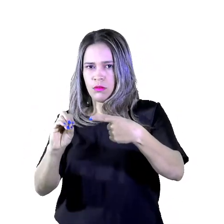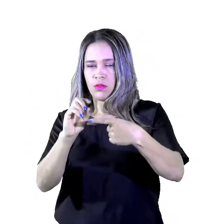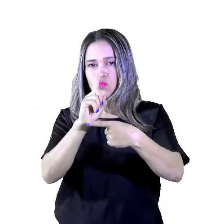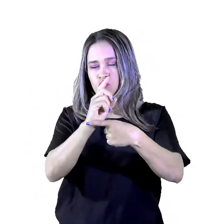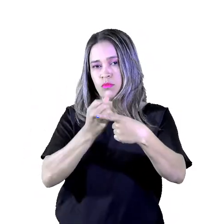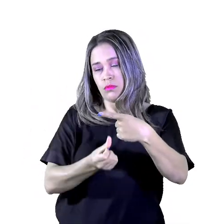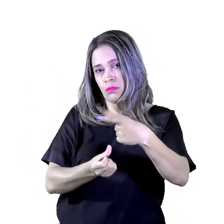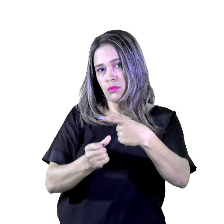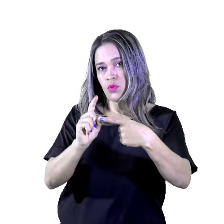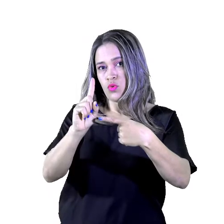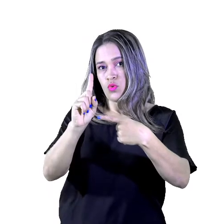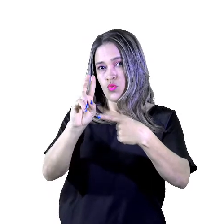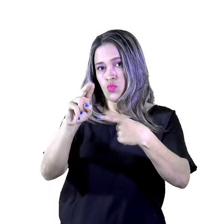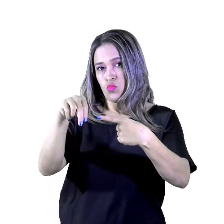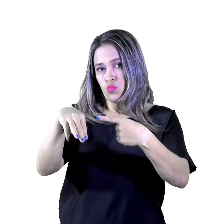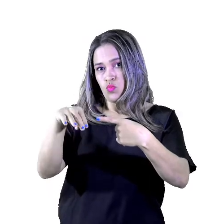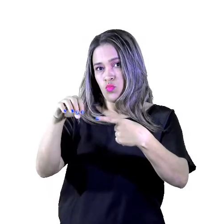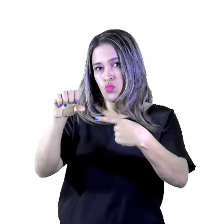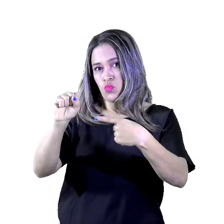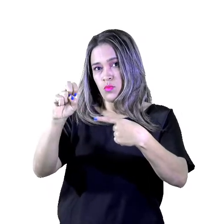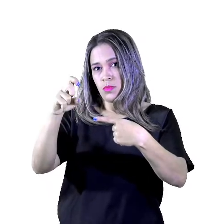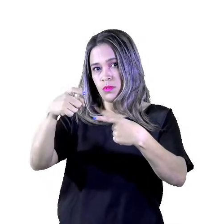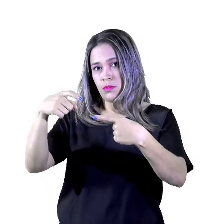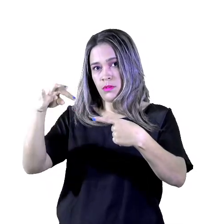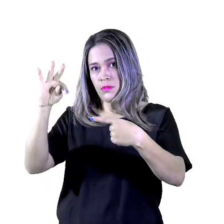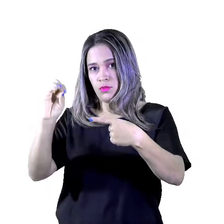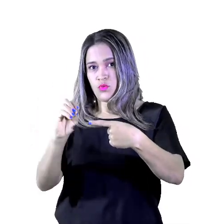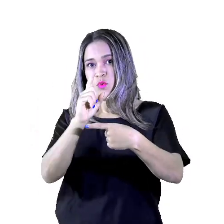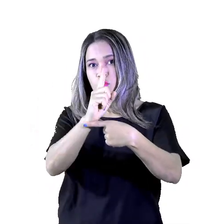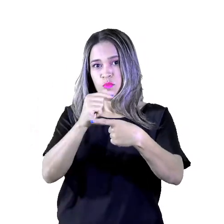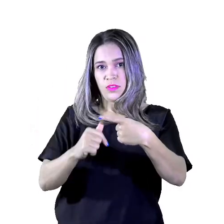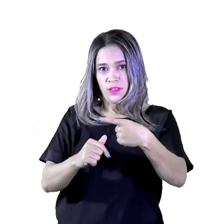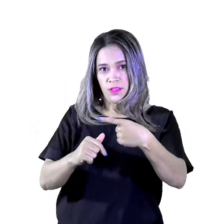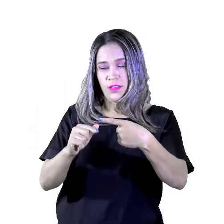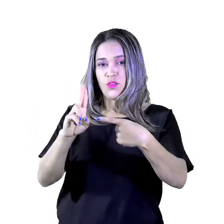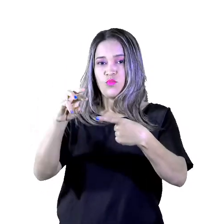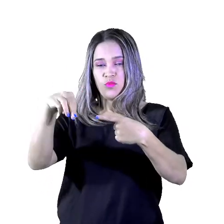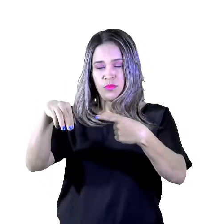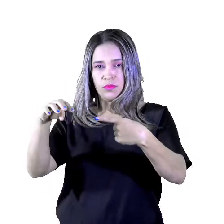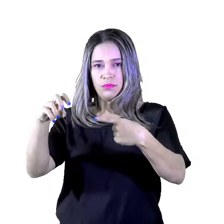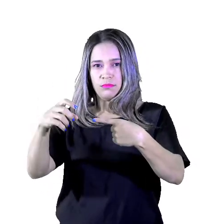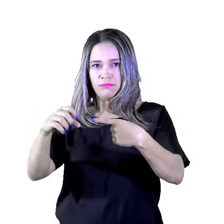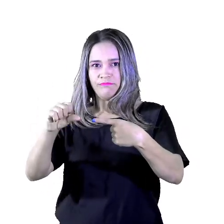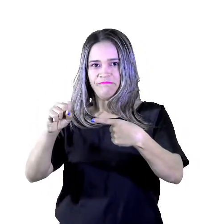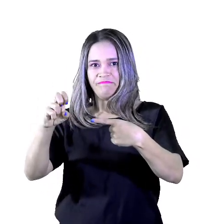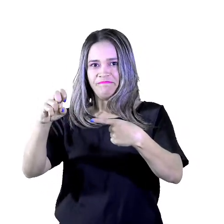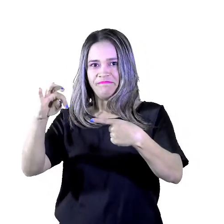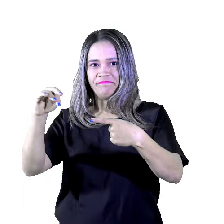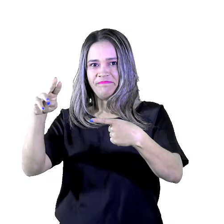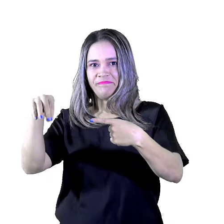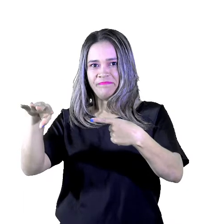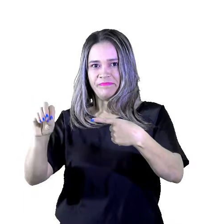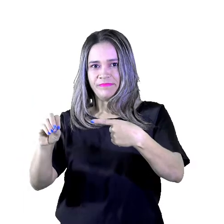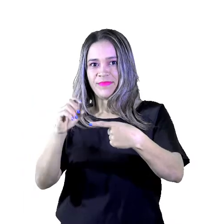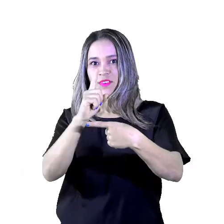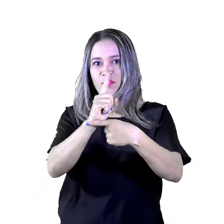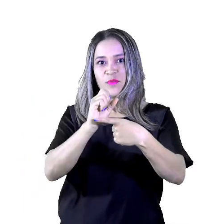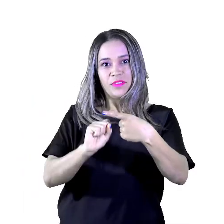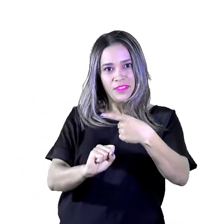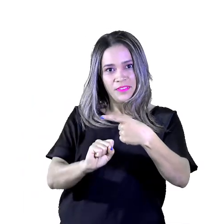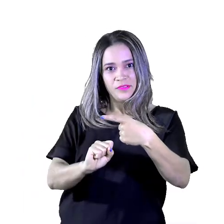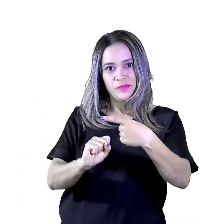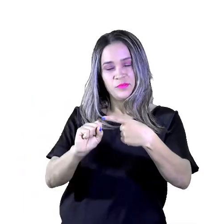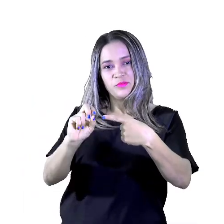1 sobre 6, 1/6, 1 sobre 7, um sétimo, 1 sobre 8, 1